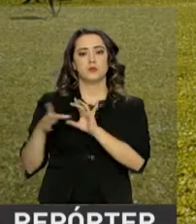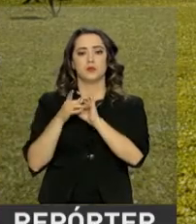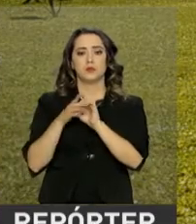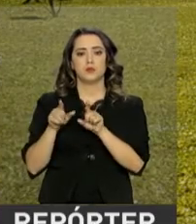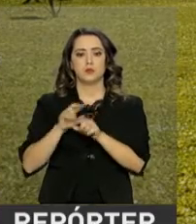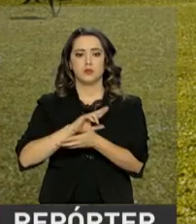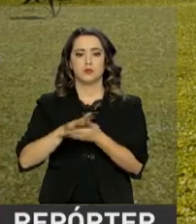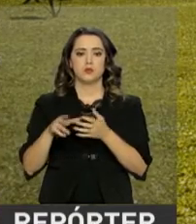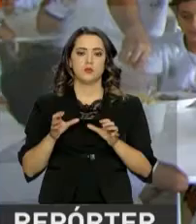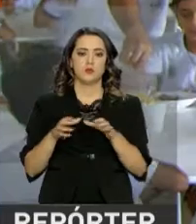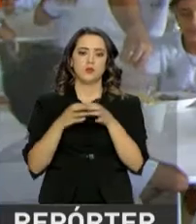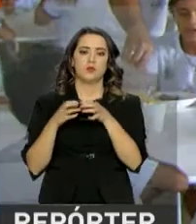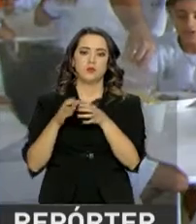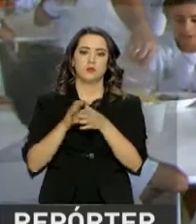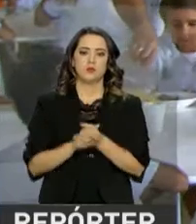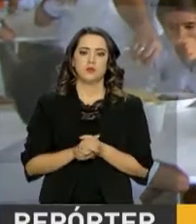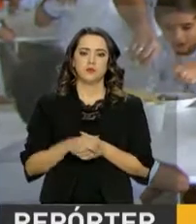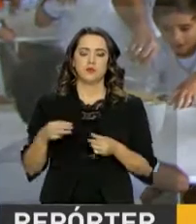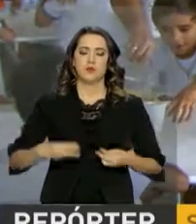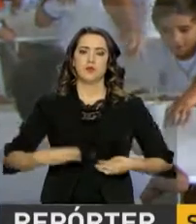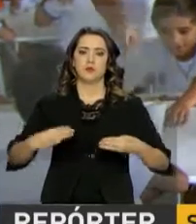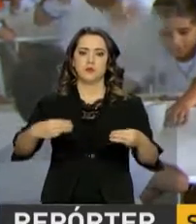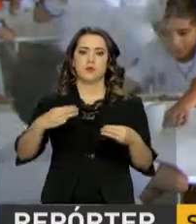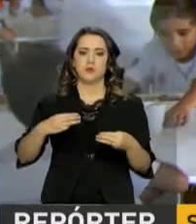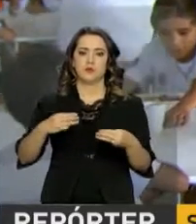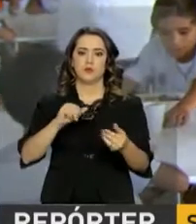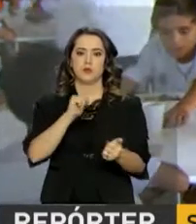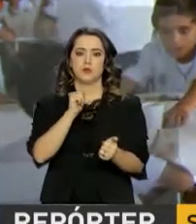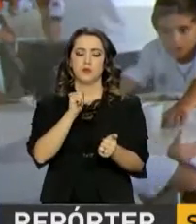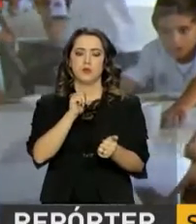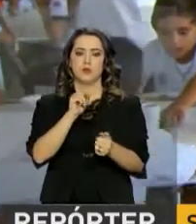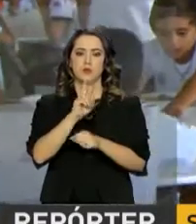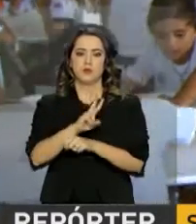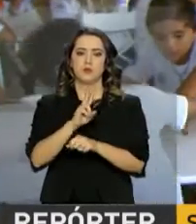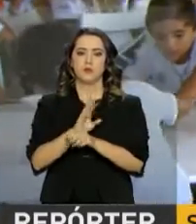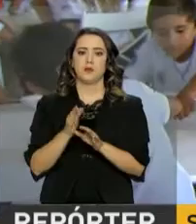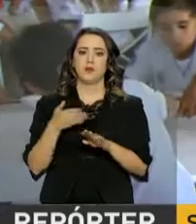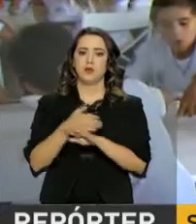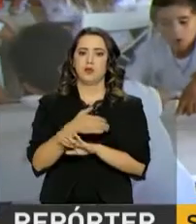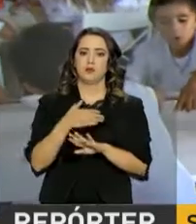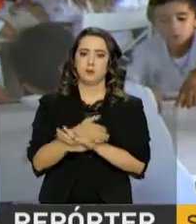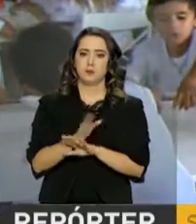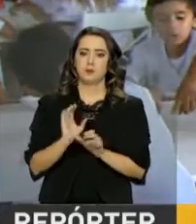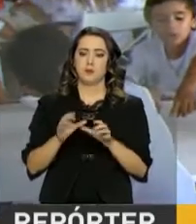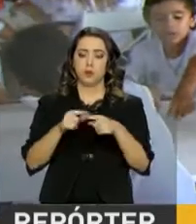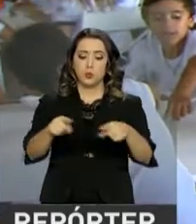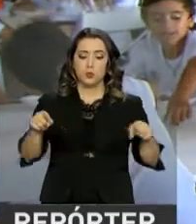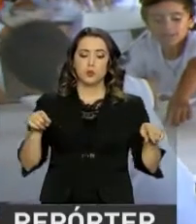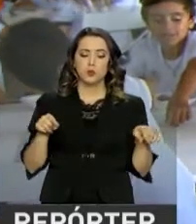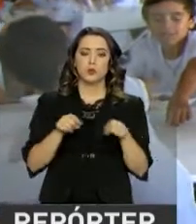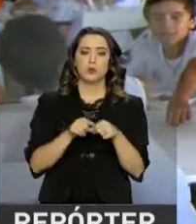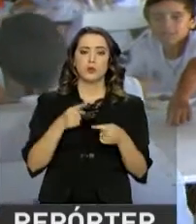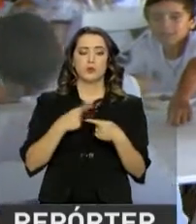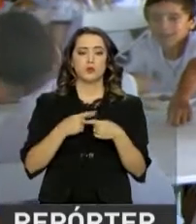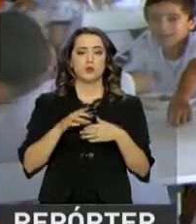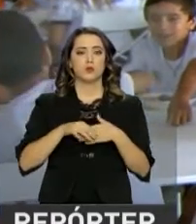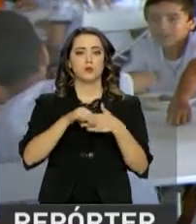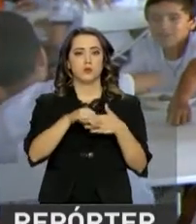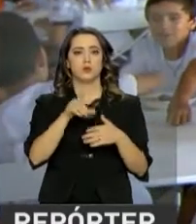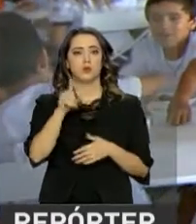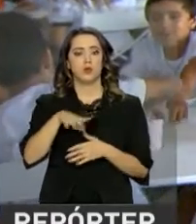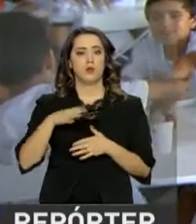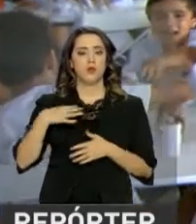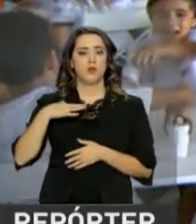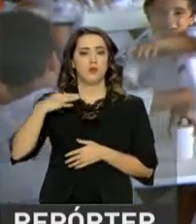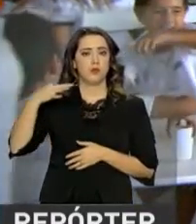parceria com diversos órgãos. O Ministério da Defesa entra com as instalações, os quartéis, na medida em que os comandantes são